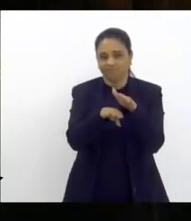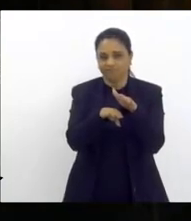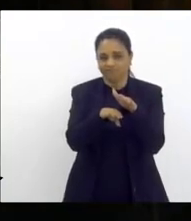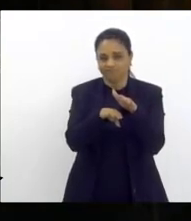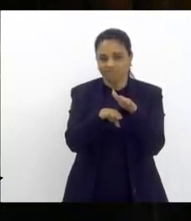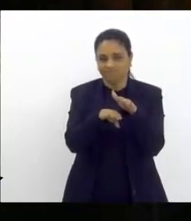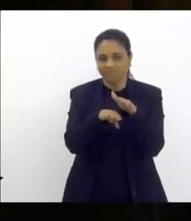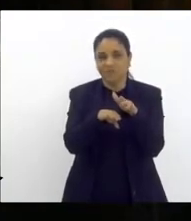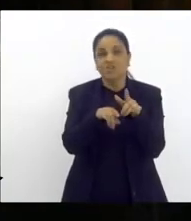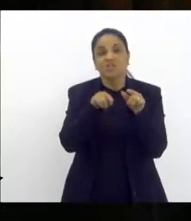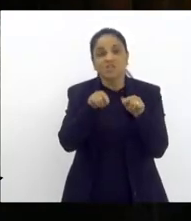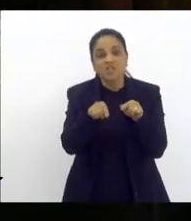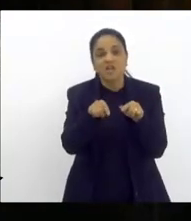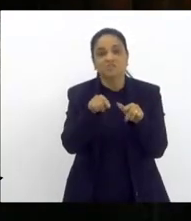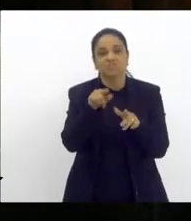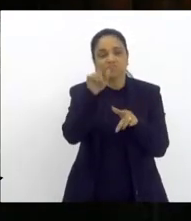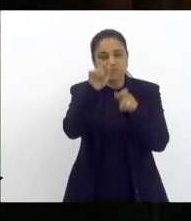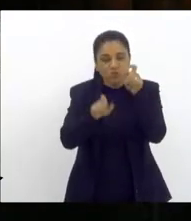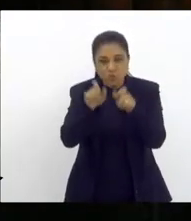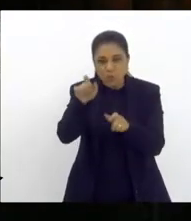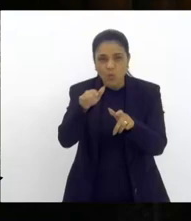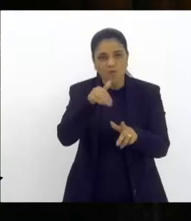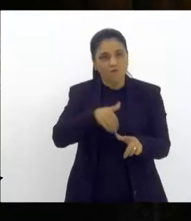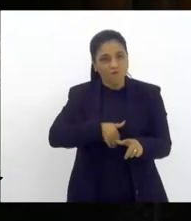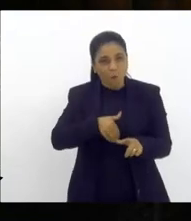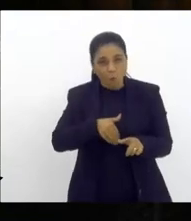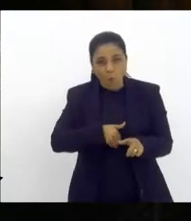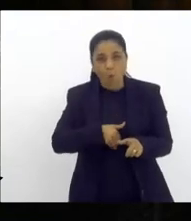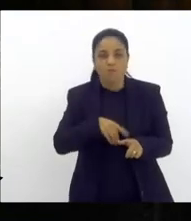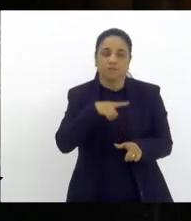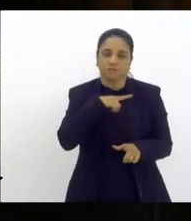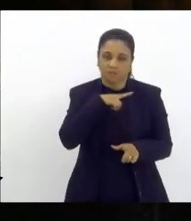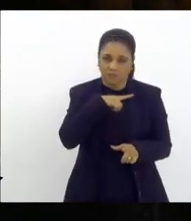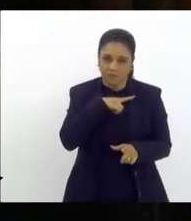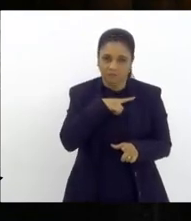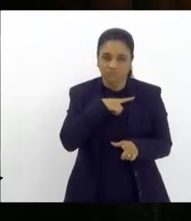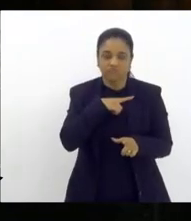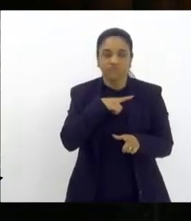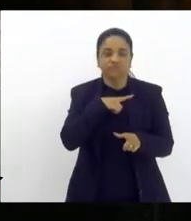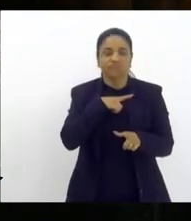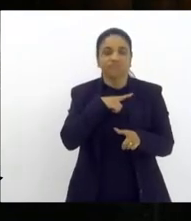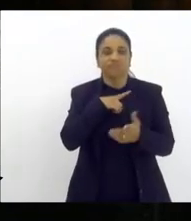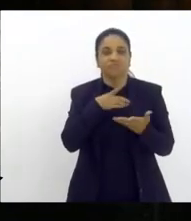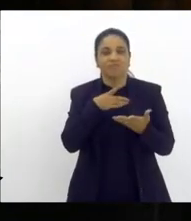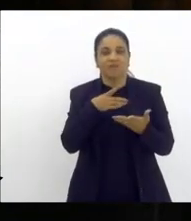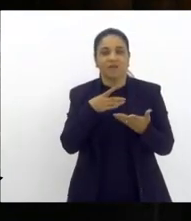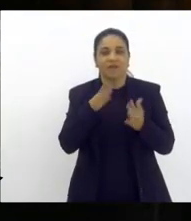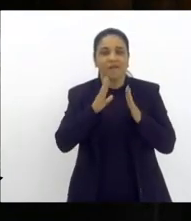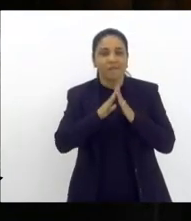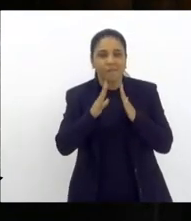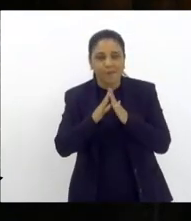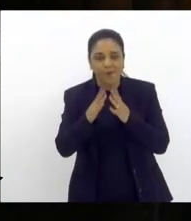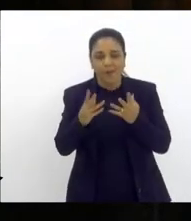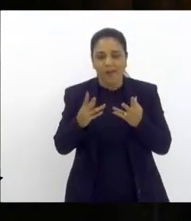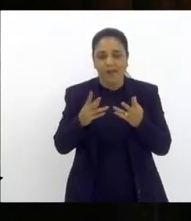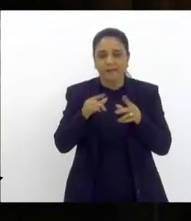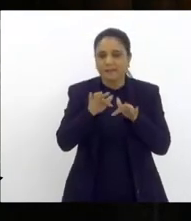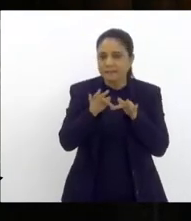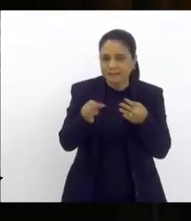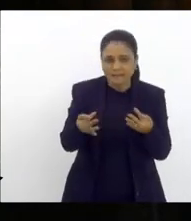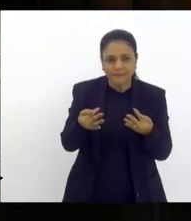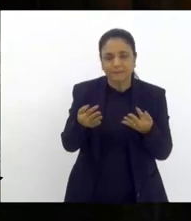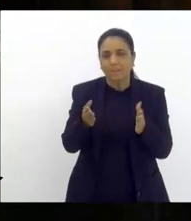que levam as pessoas a passarem fome a terem uma situação extremamente delicada mas é evidente que estamos aqui para